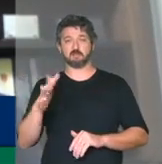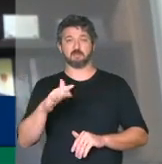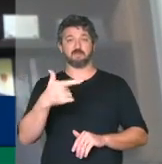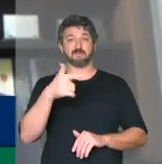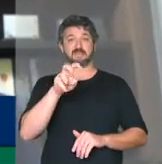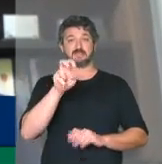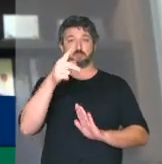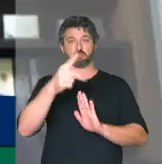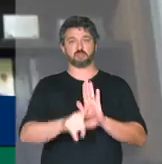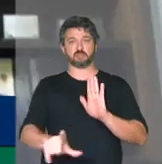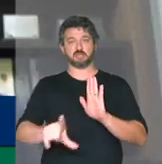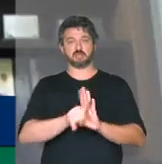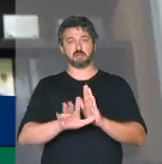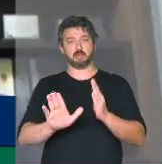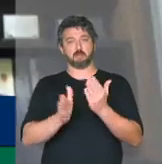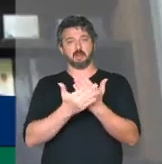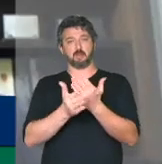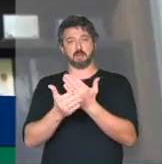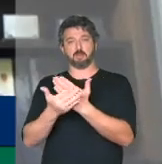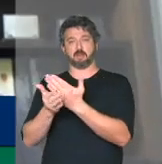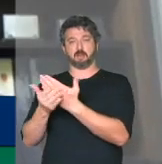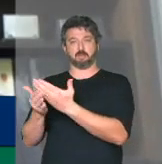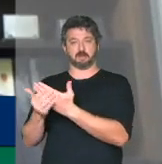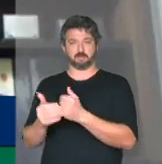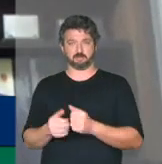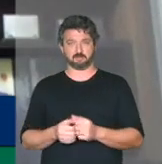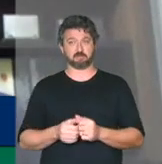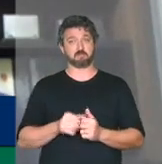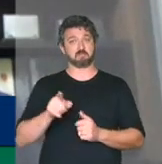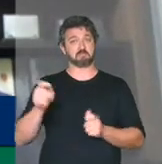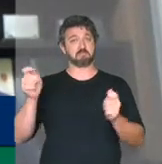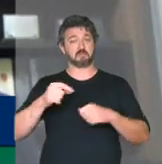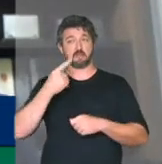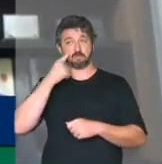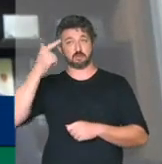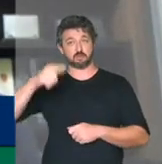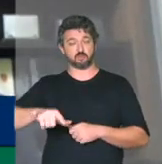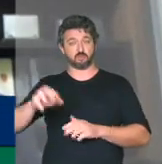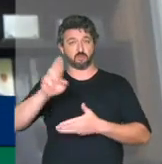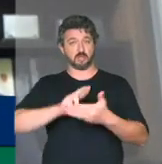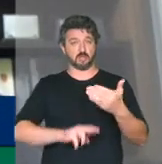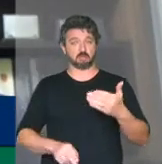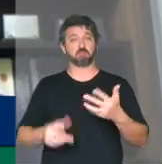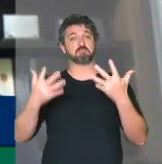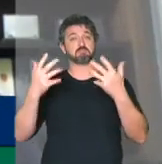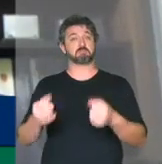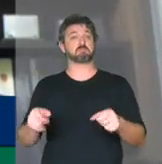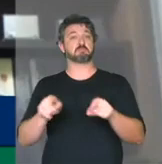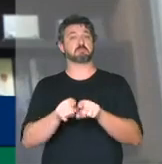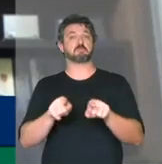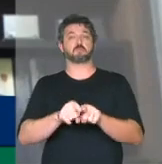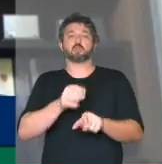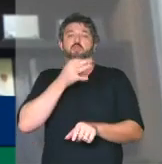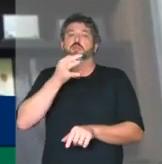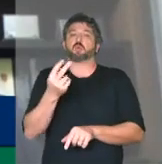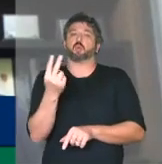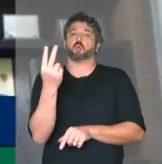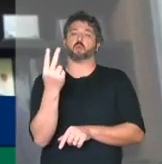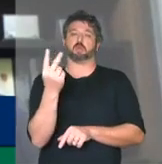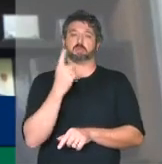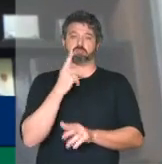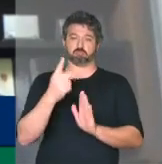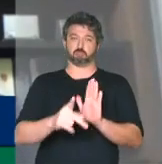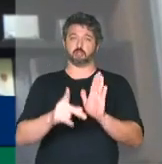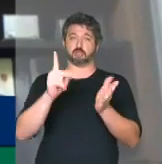25 PLs que foram apensados ao original, que ele possa rever o relatório e acatar duas sugestões que estão no